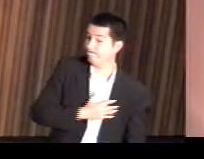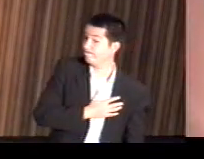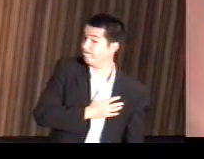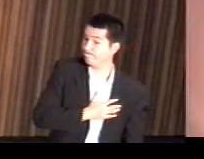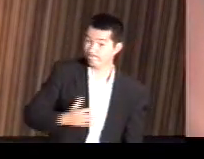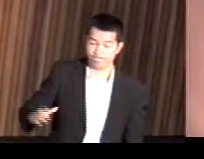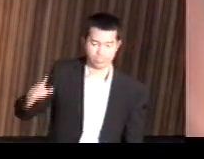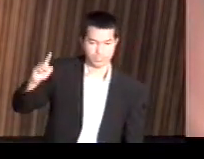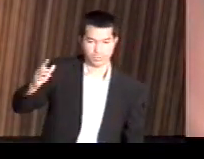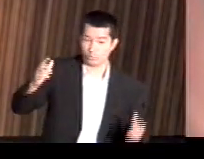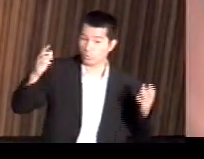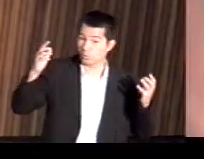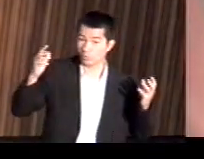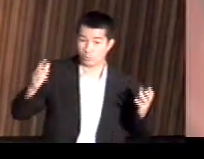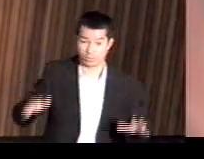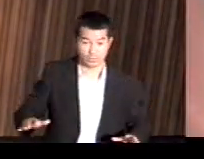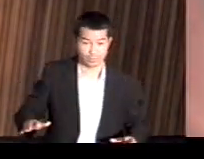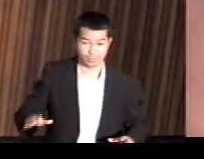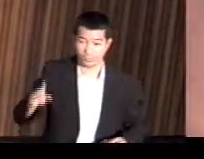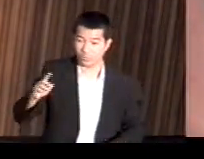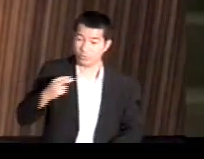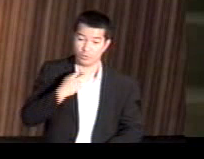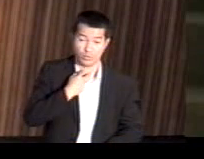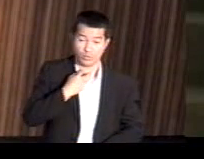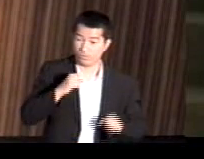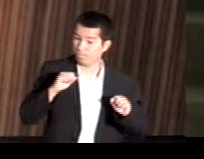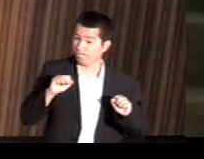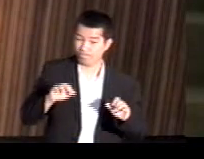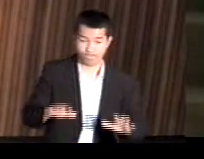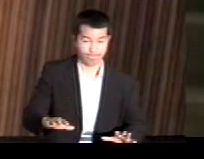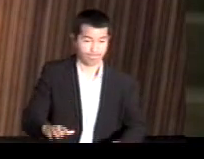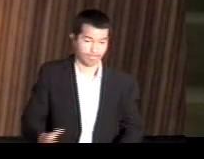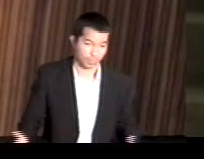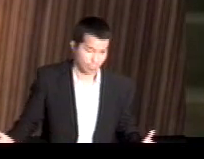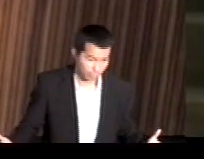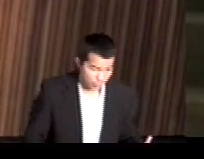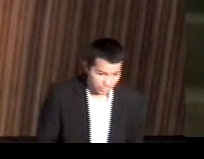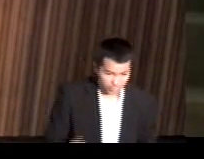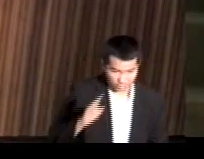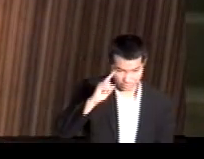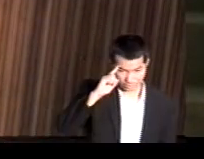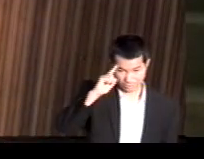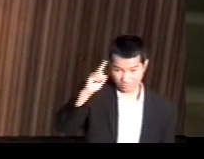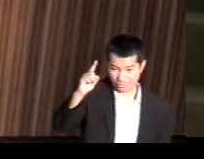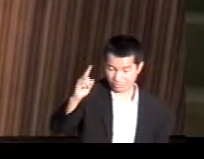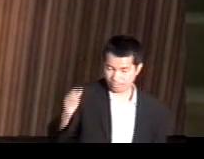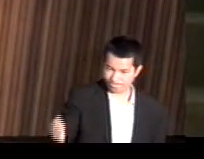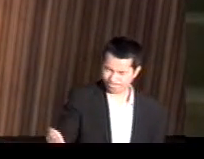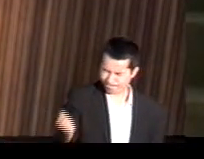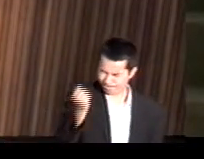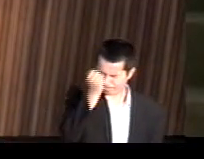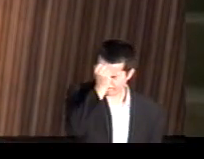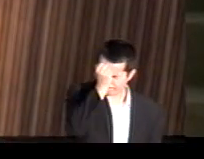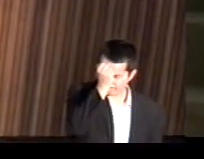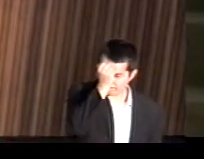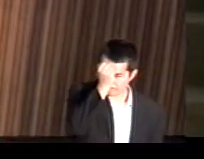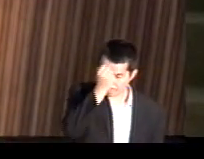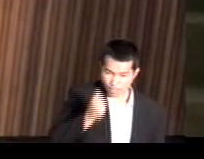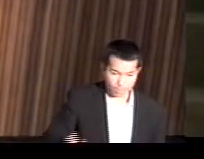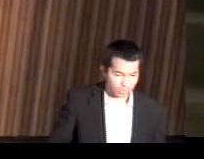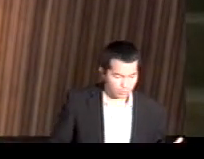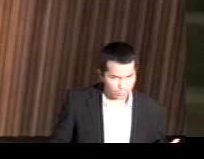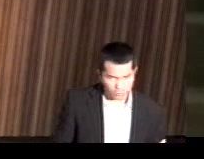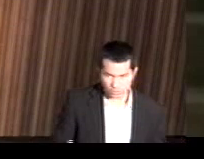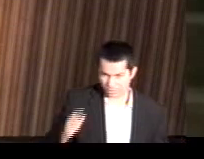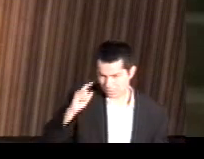abençoar. Então hoje é dia de arrependimento, é dia de